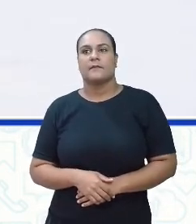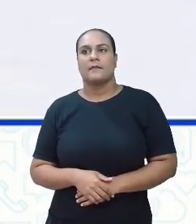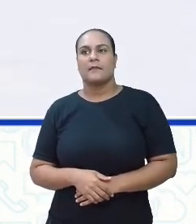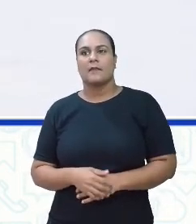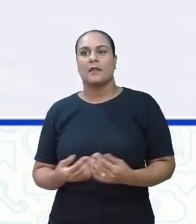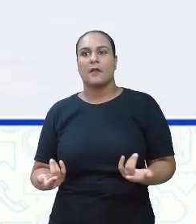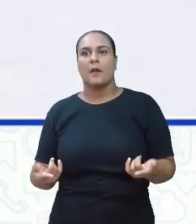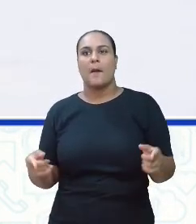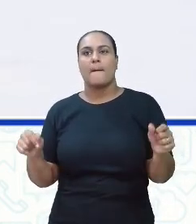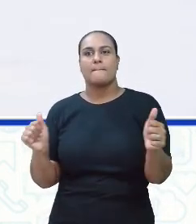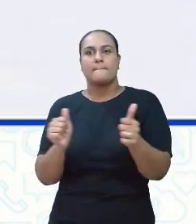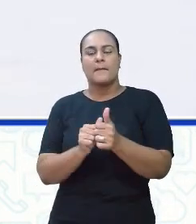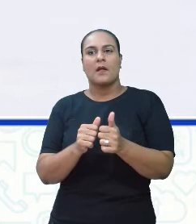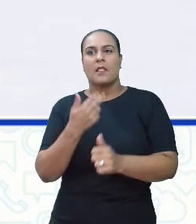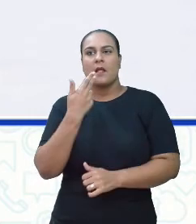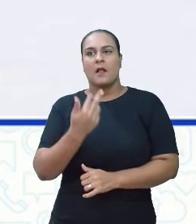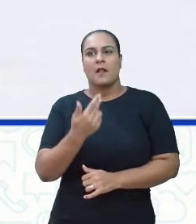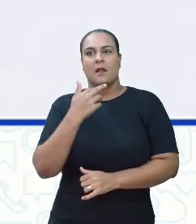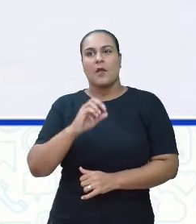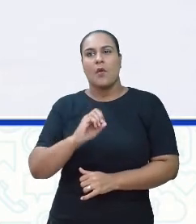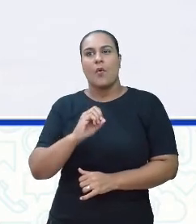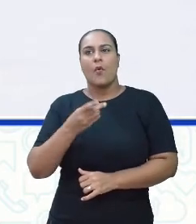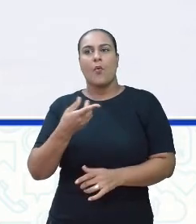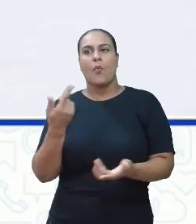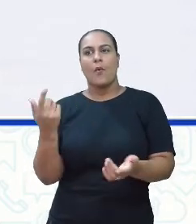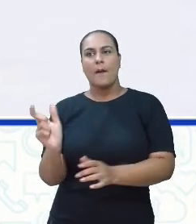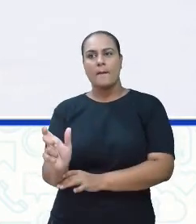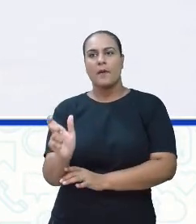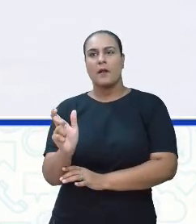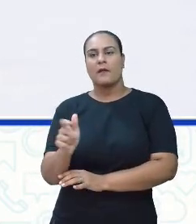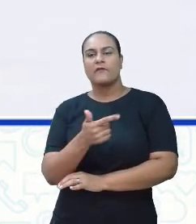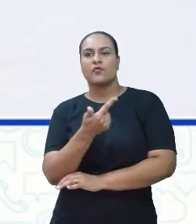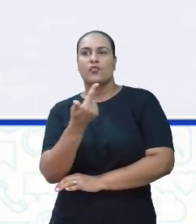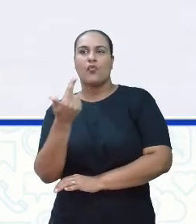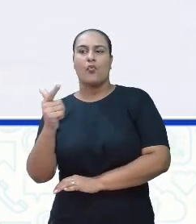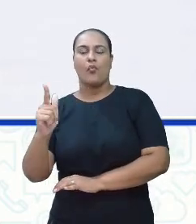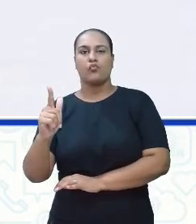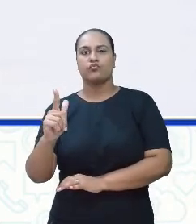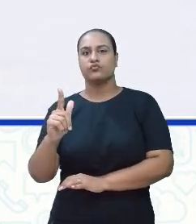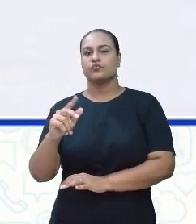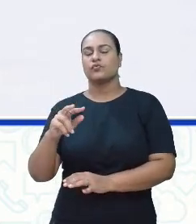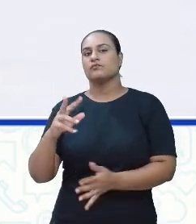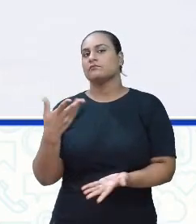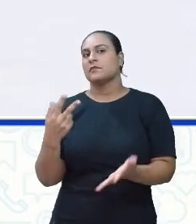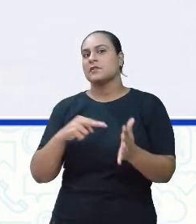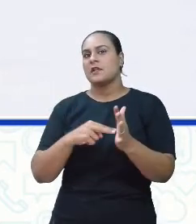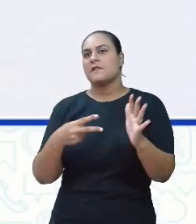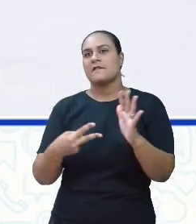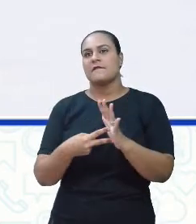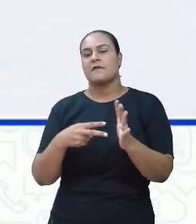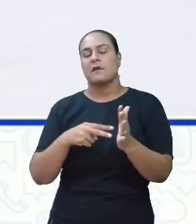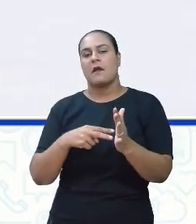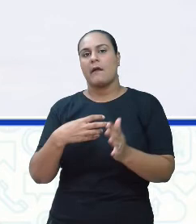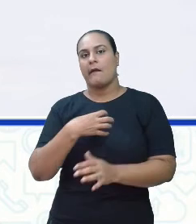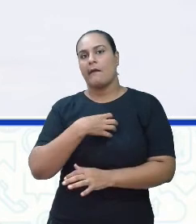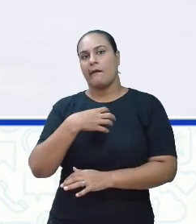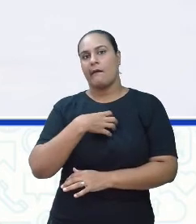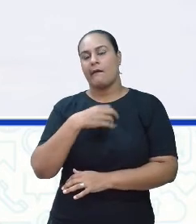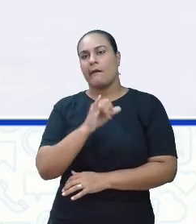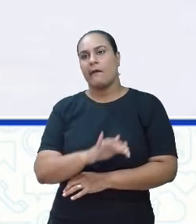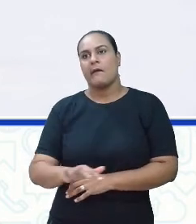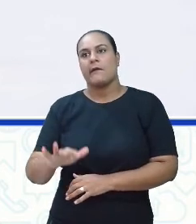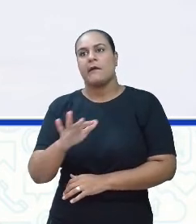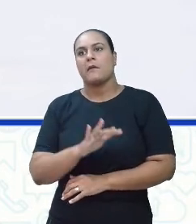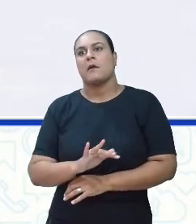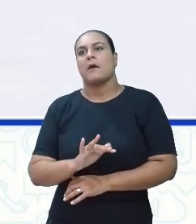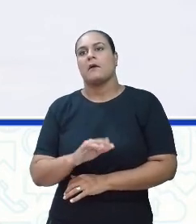valor semântico diante de determinado contexto. E aí eu trouxe um exemplo, né, uma linguagem assim usada